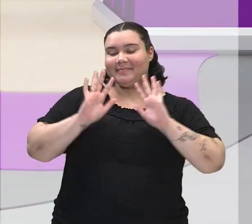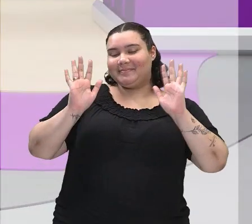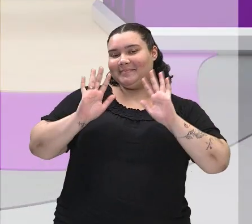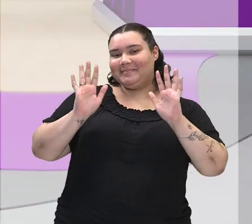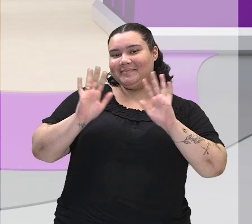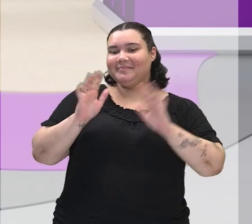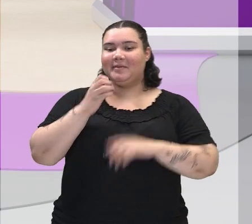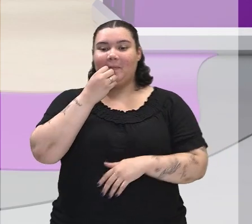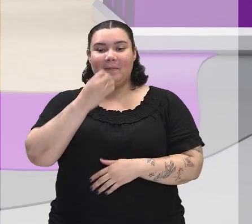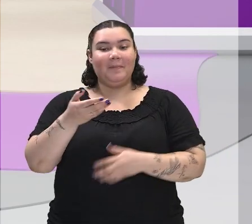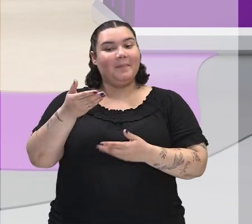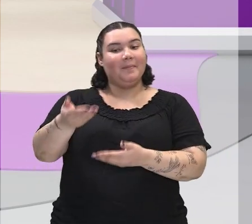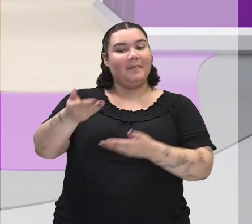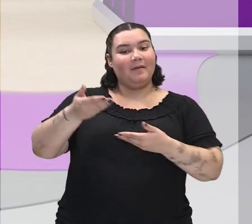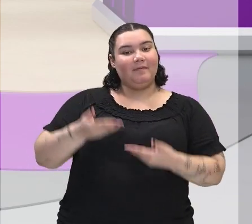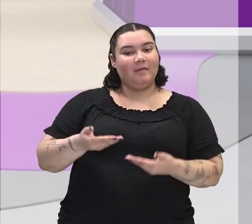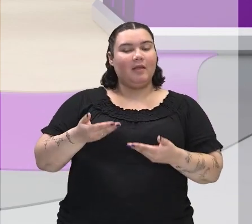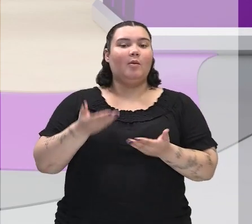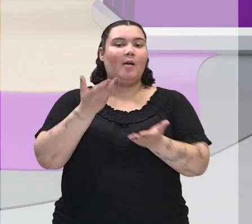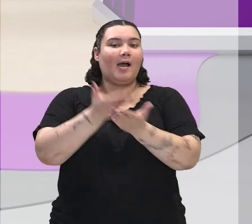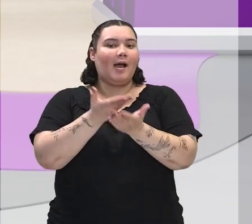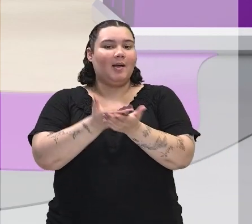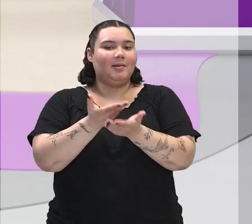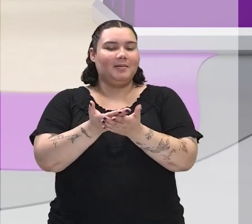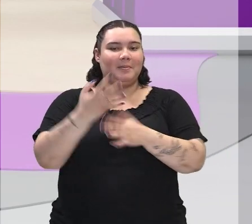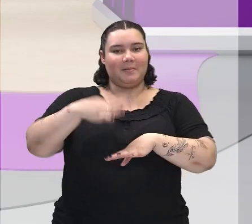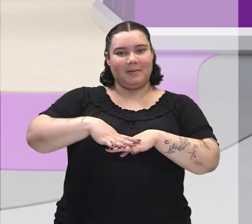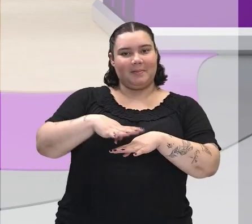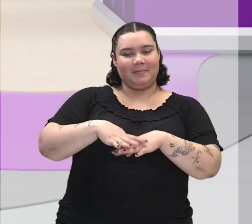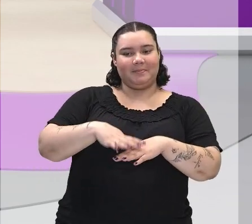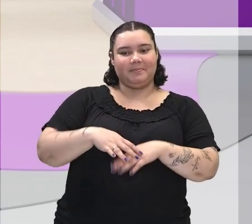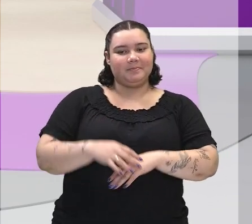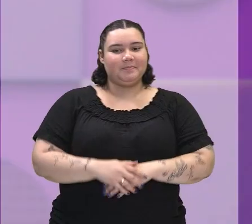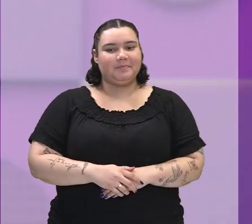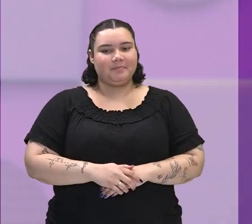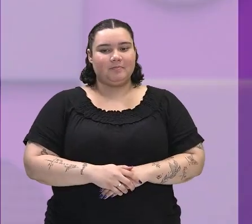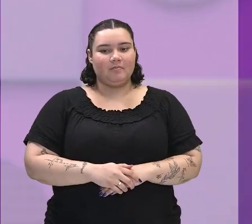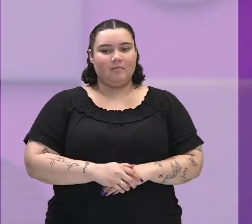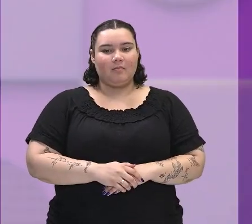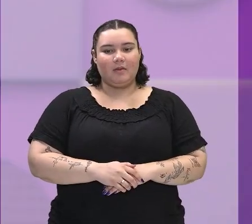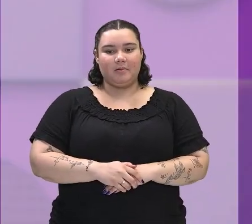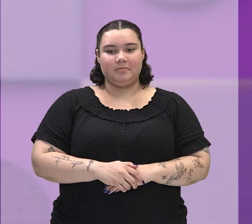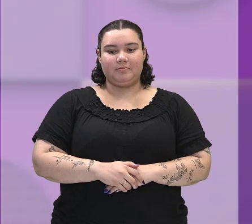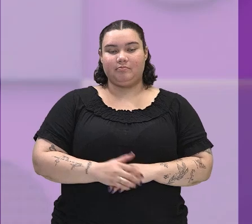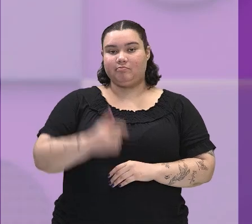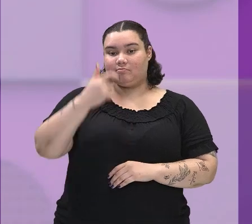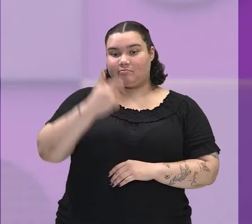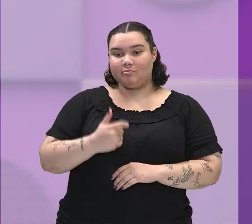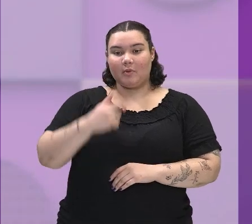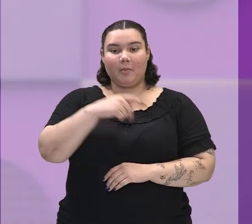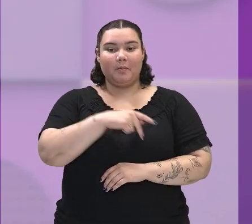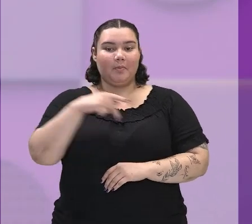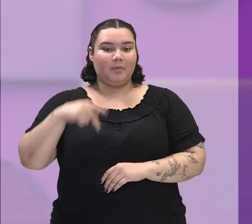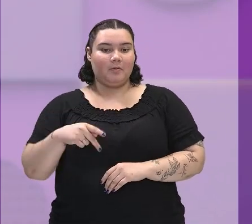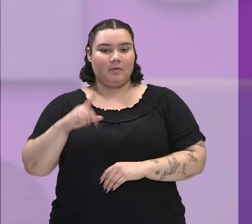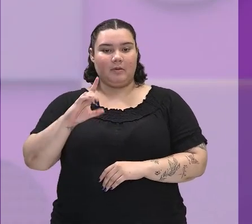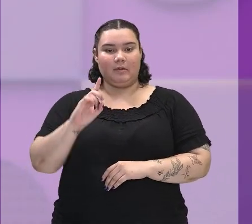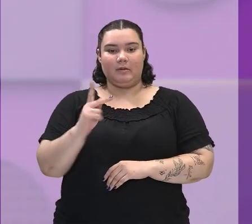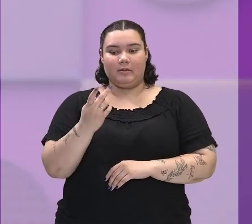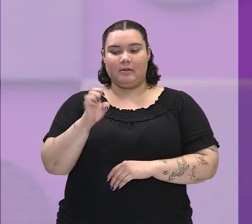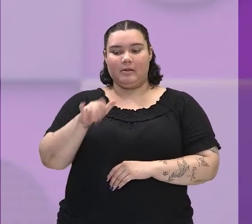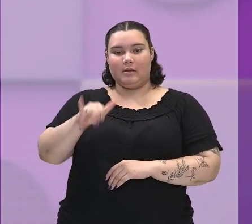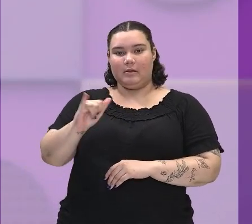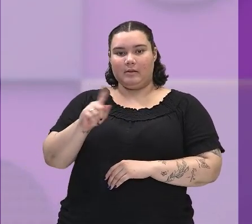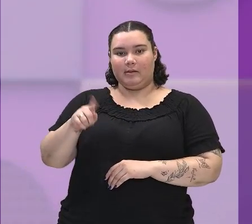Olá, sejam todos bem-vindos a mais uma aula de matemática. Eu sou a professora Deísa